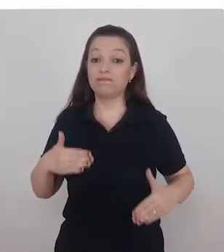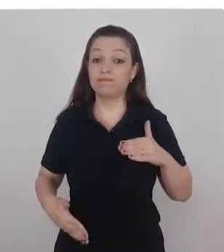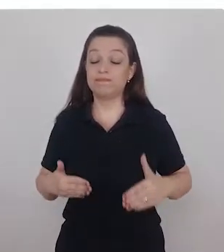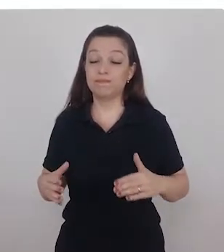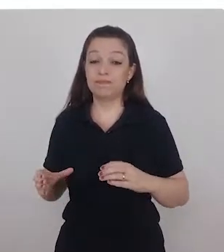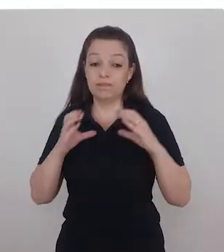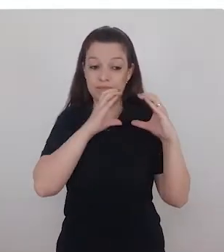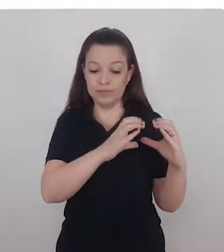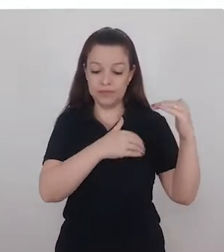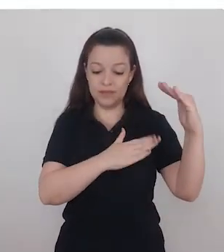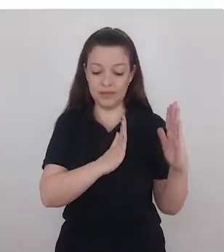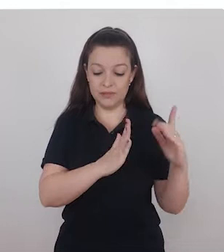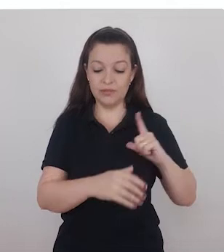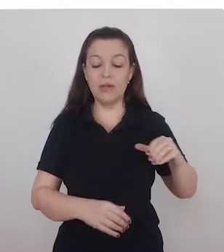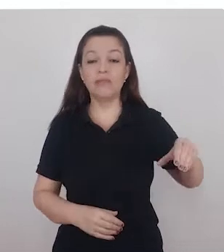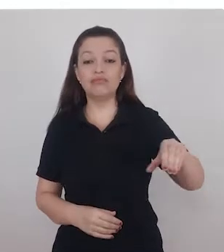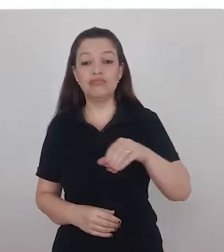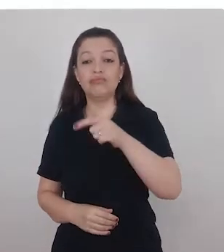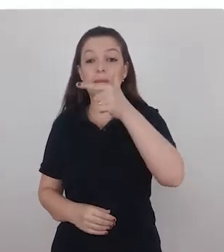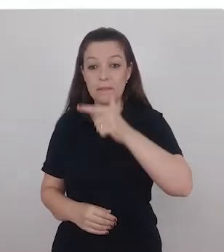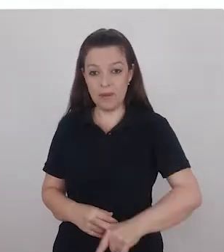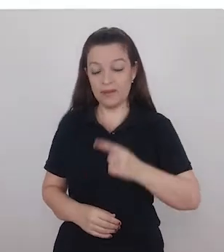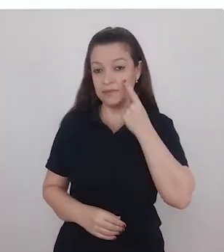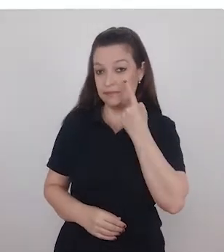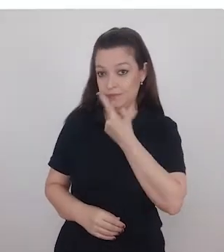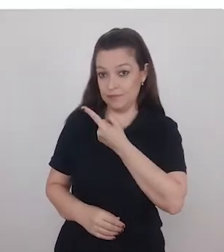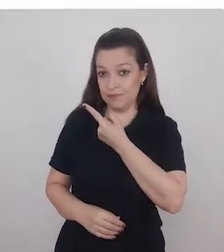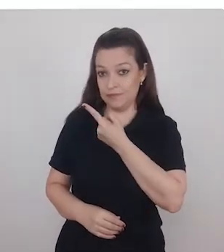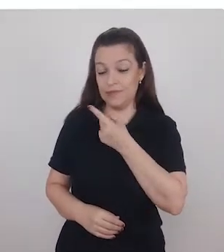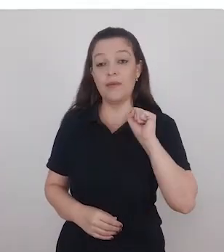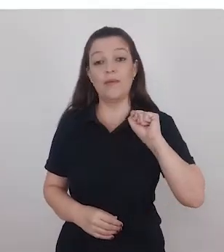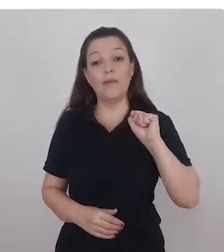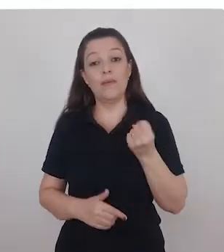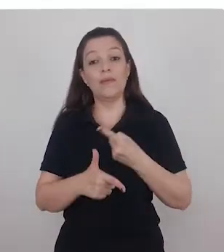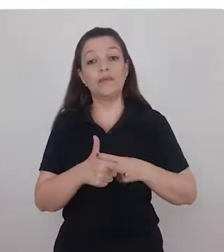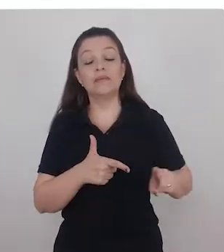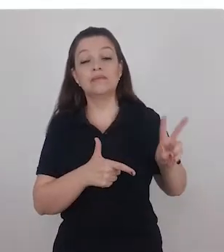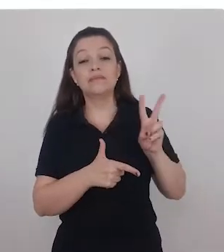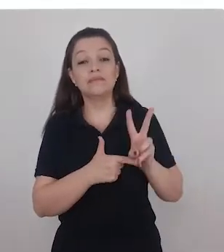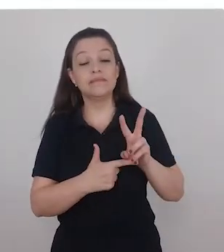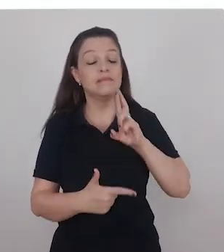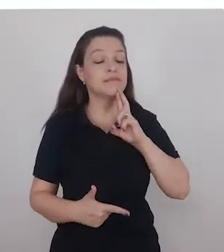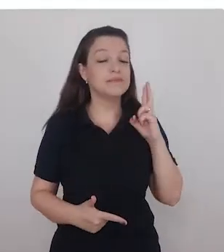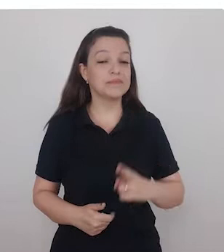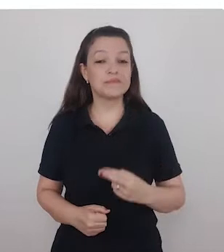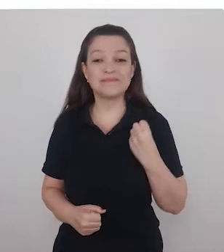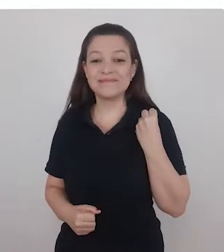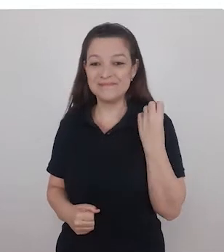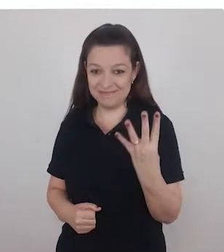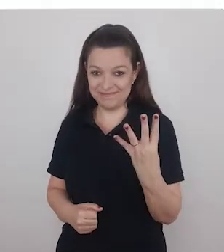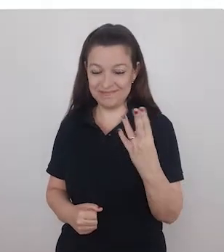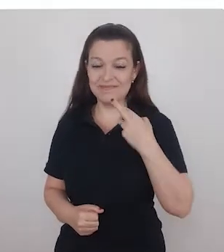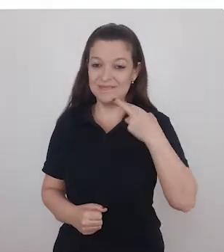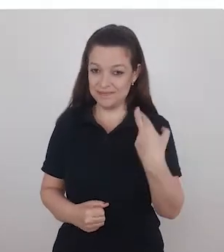robô e mais um carrinho. Então, 8 dividido por 2, nós temos o